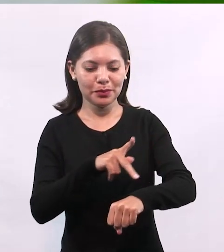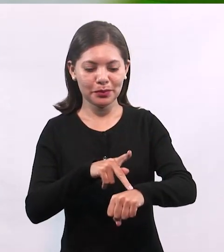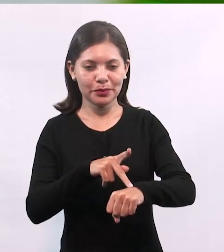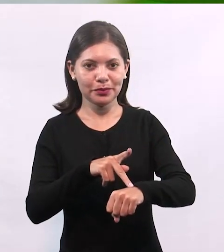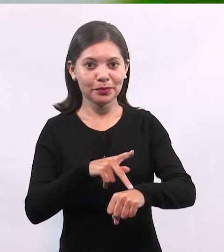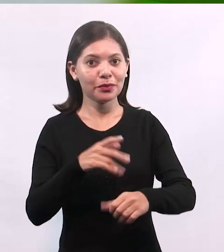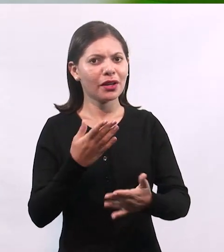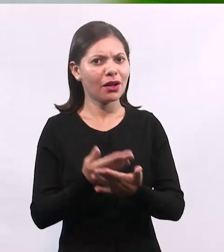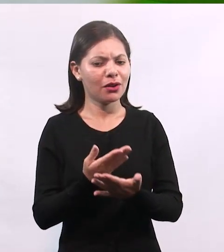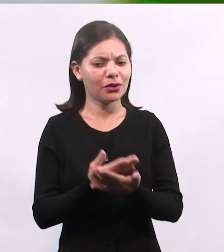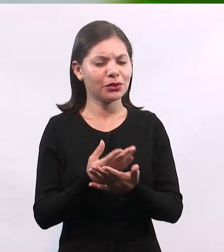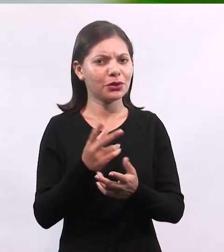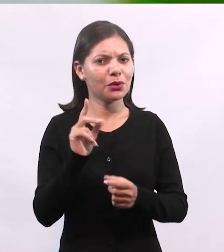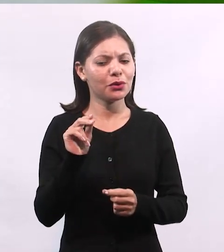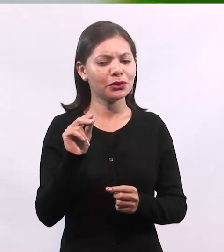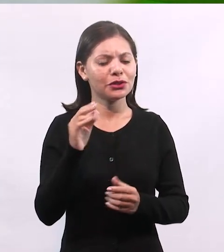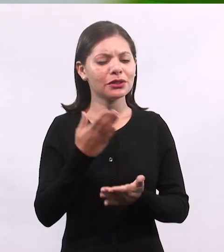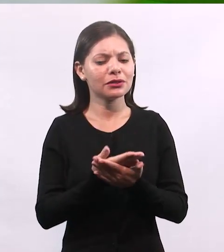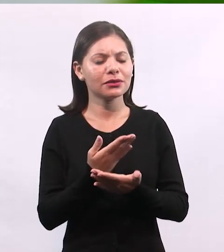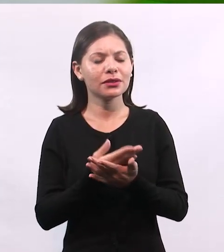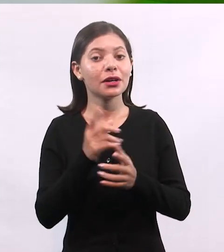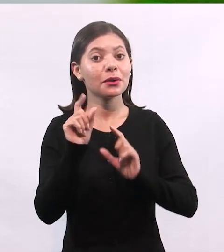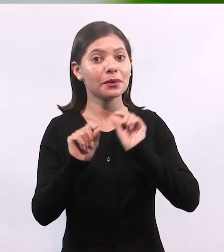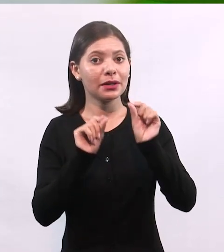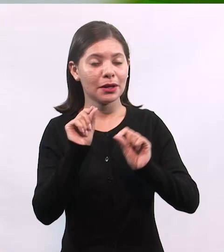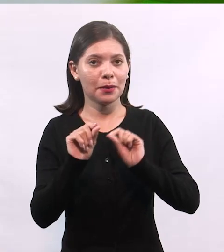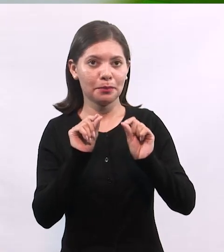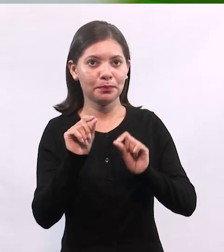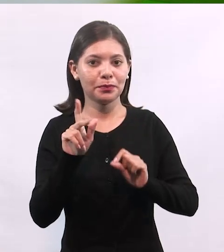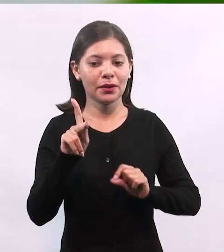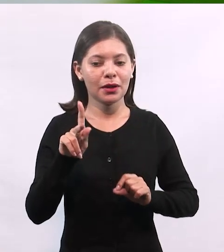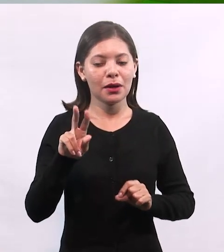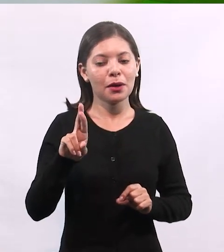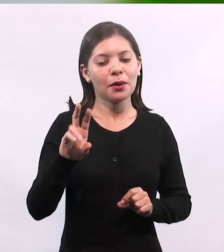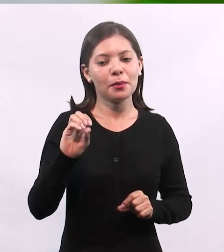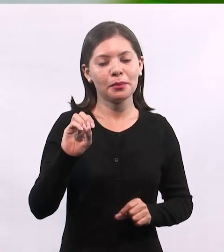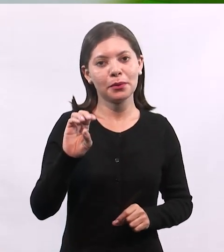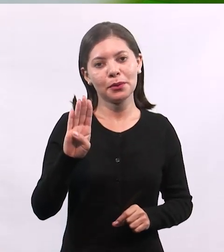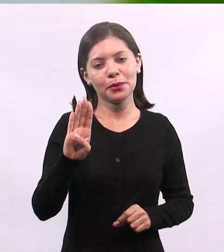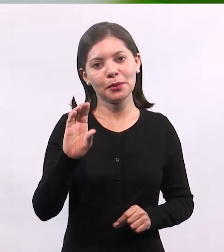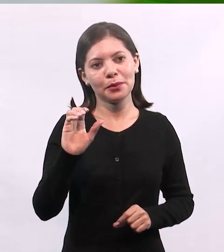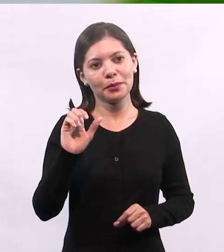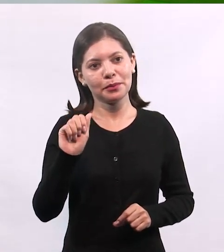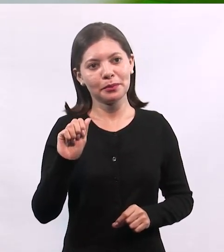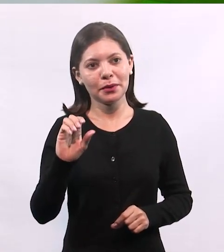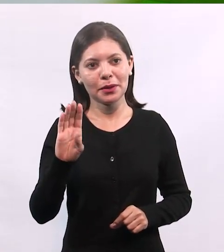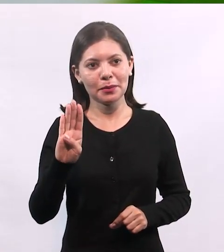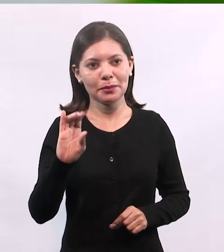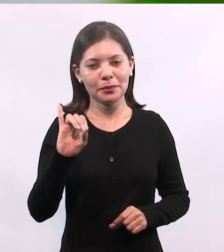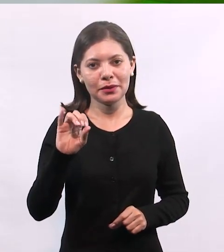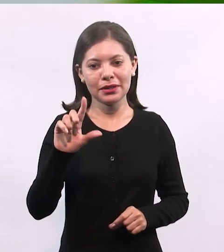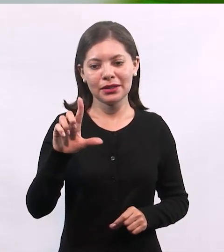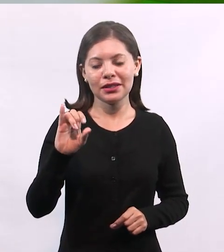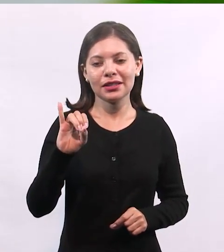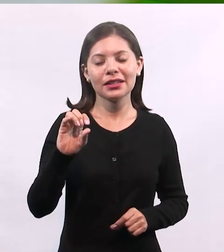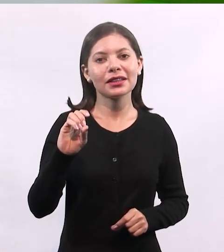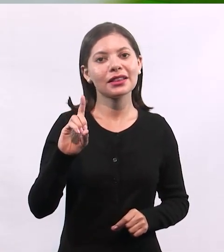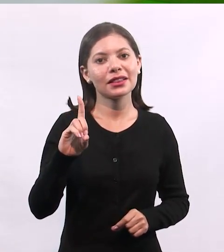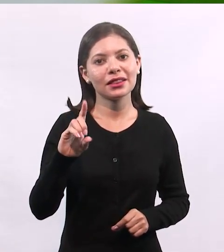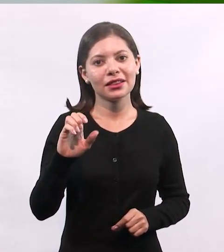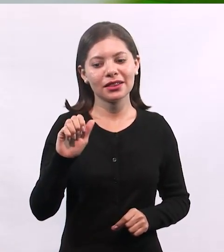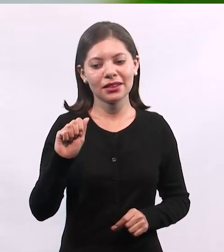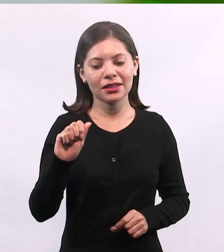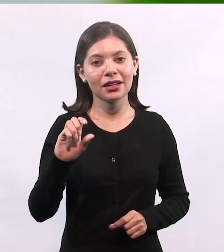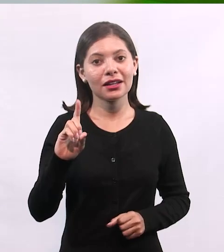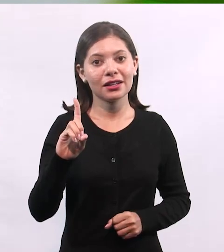na aula de hoje veremos um pouco sobre probabilidade mas antes da gente começar em áudio descrição meu nome